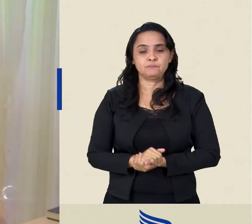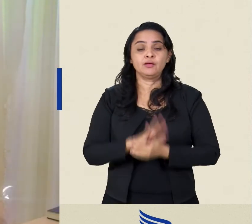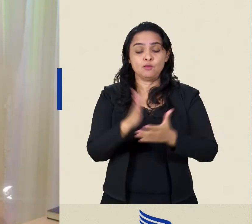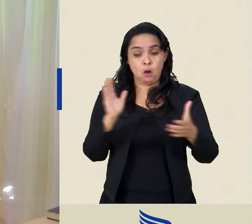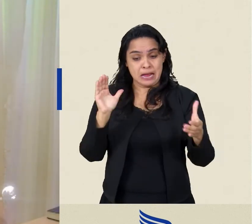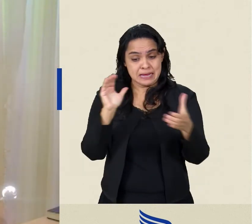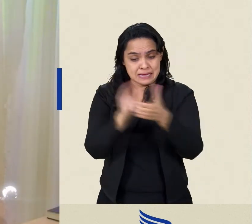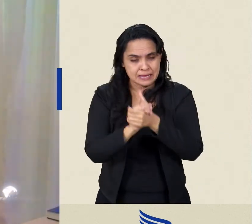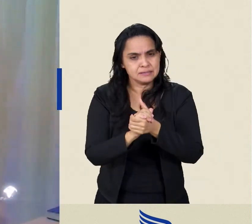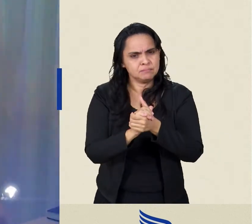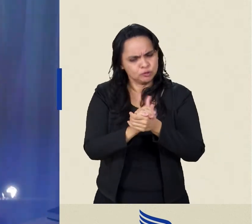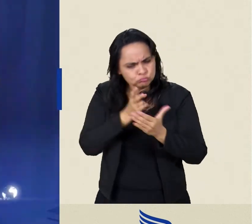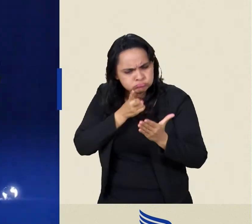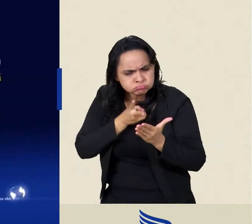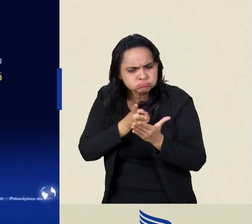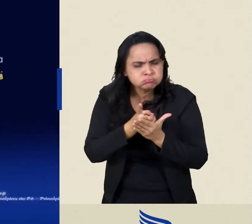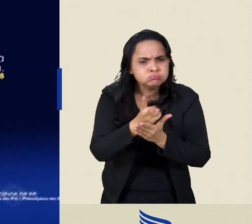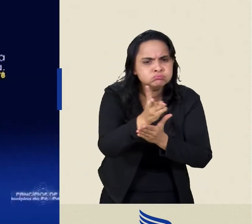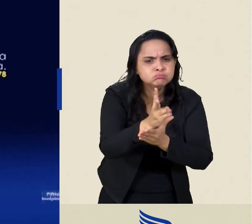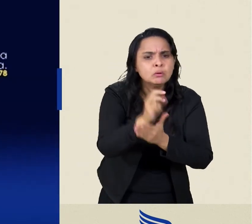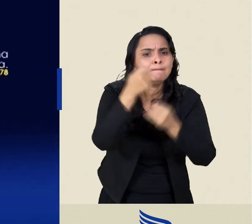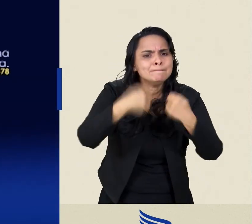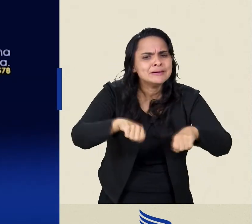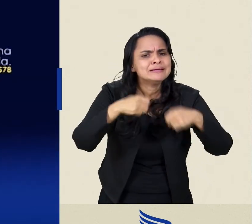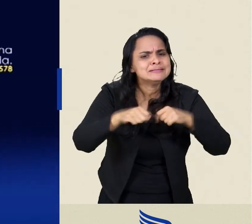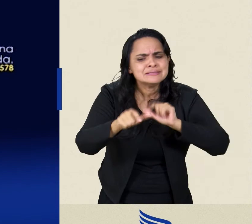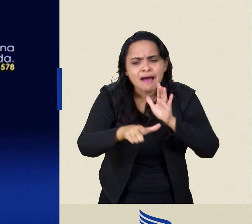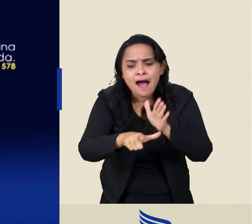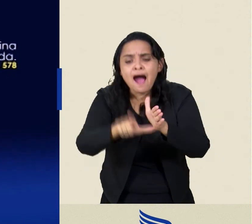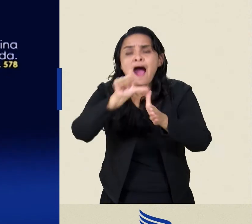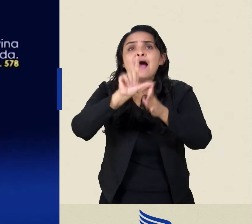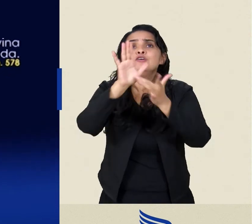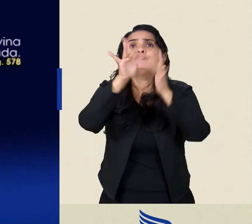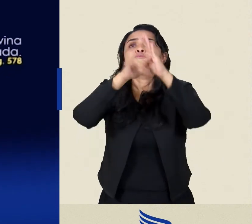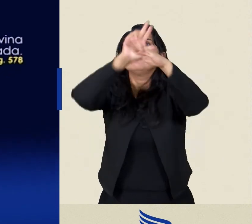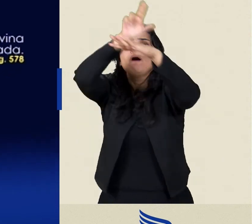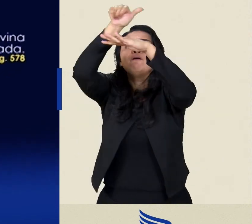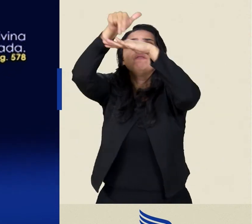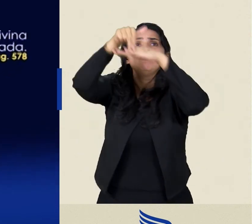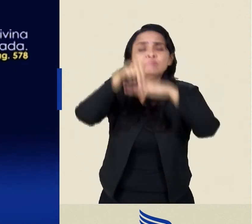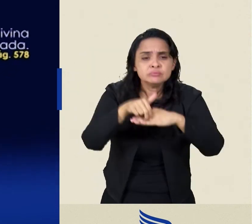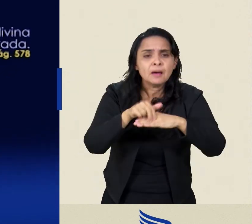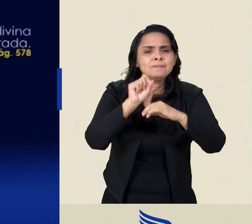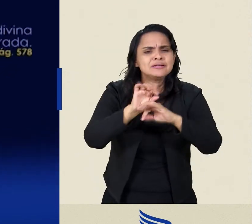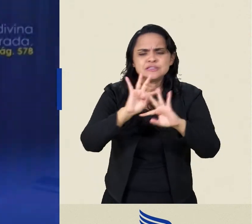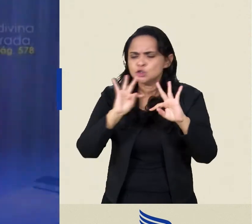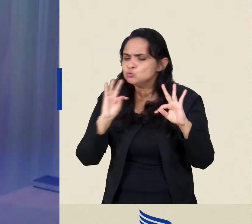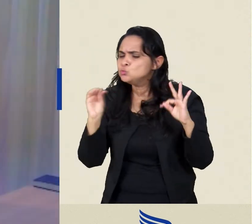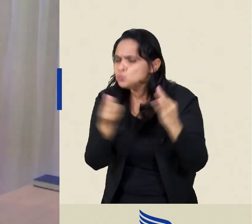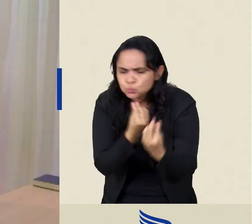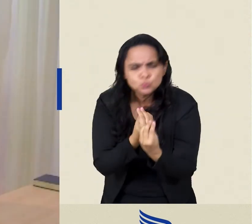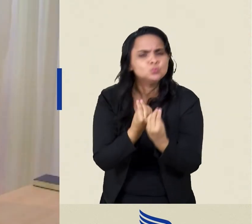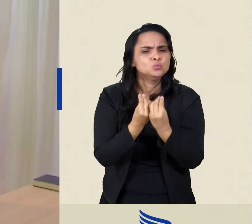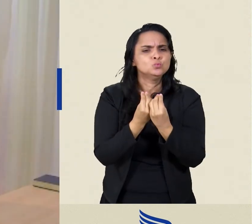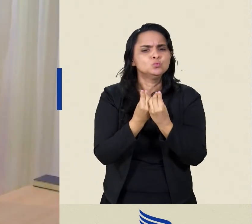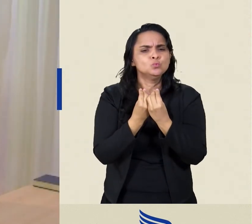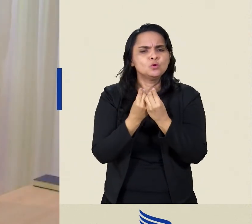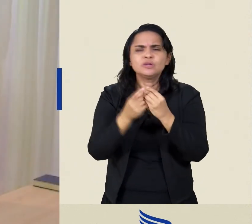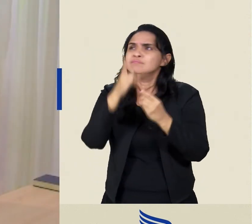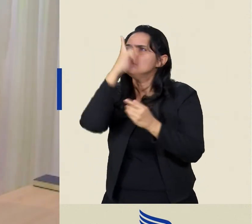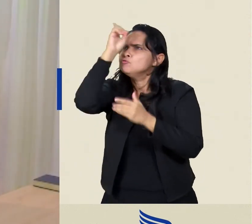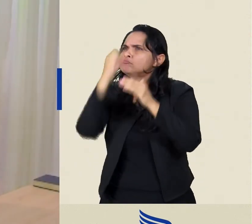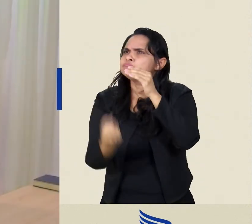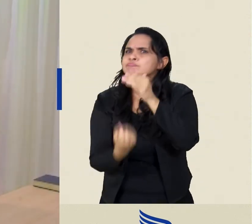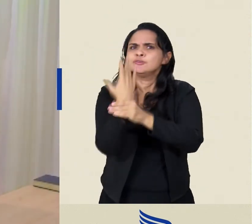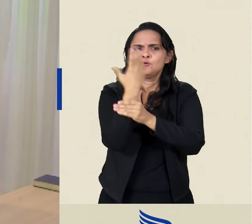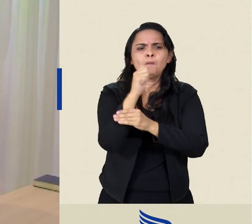da segunda vinda de Cristo. No tempo do fim, toda instituição divina deve ser restaurada. Agora,